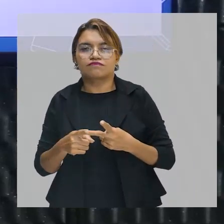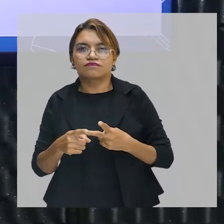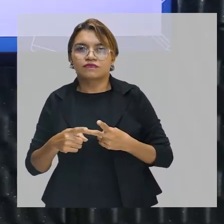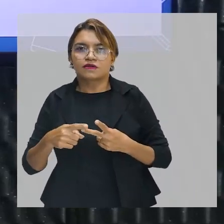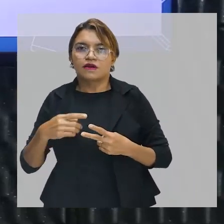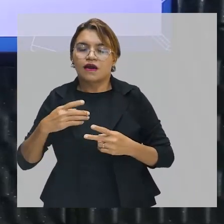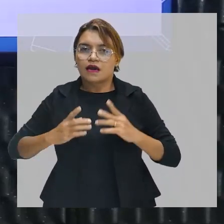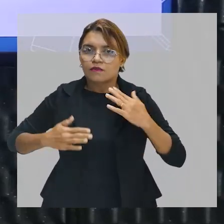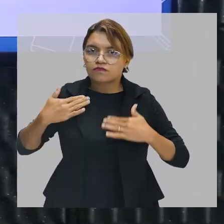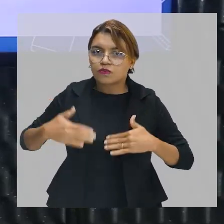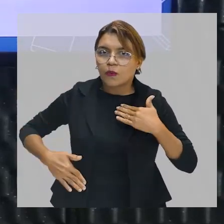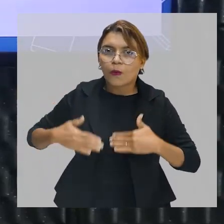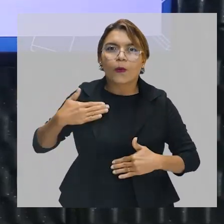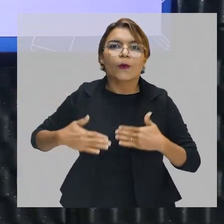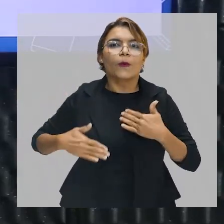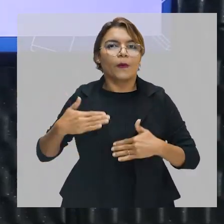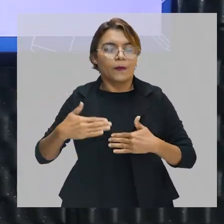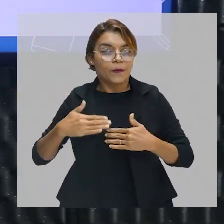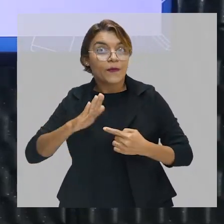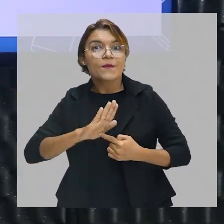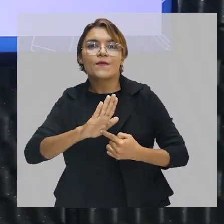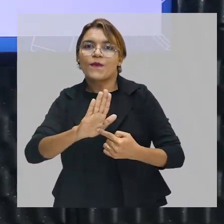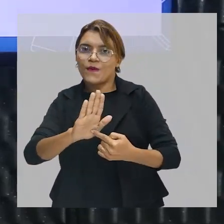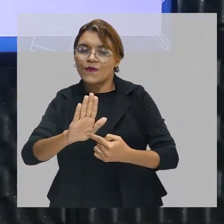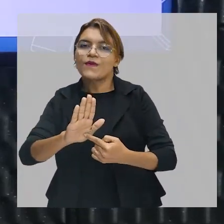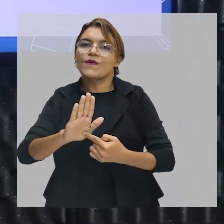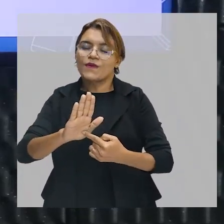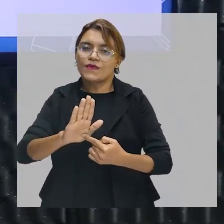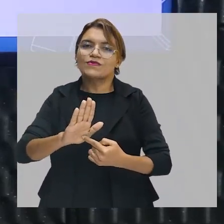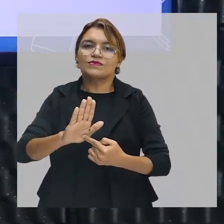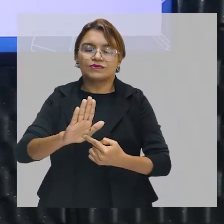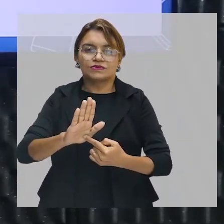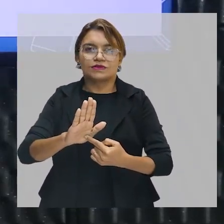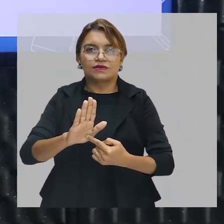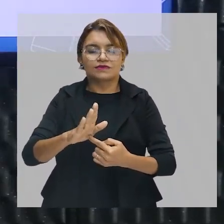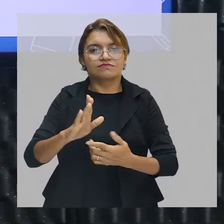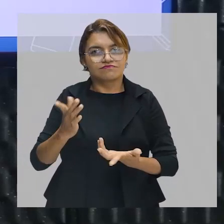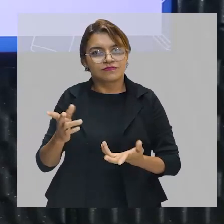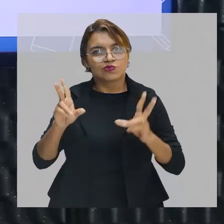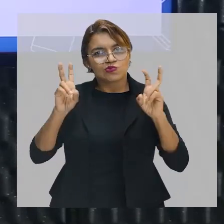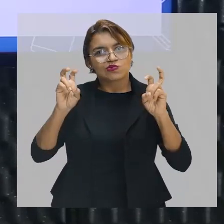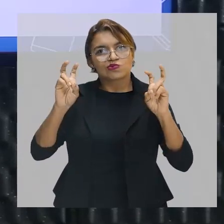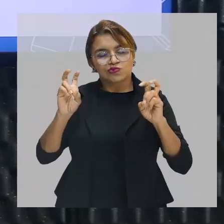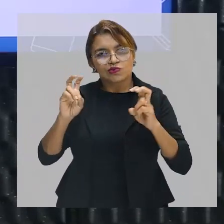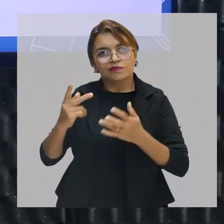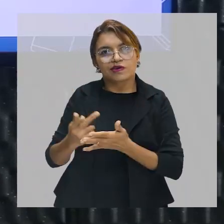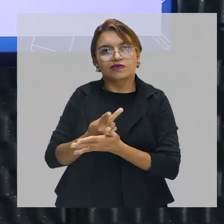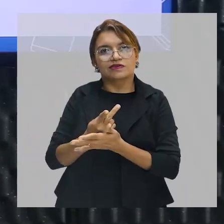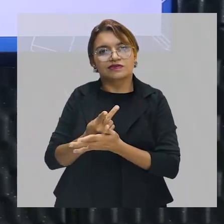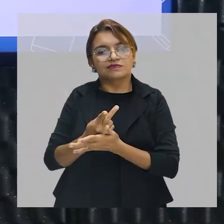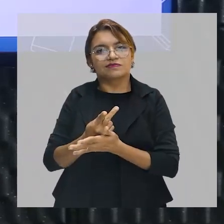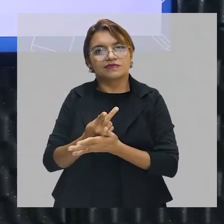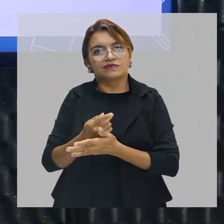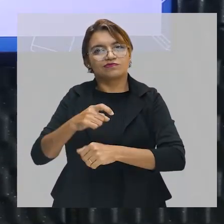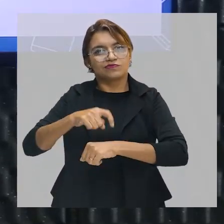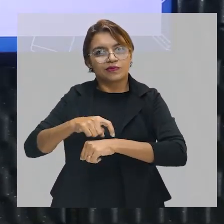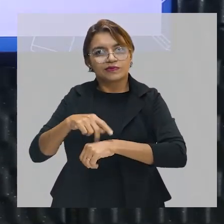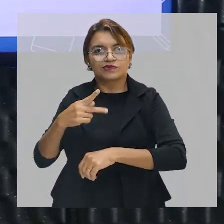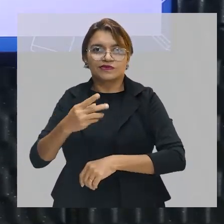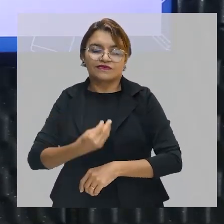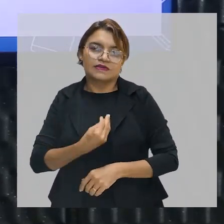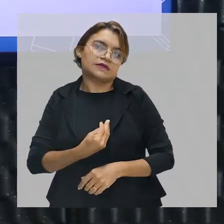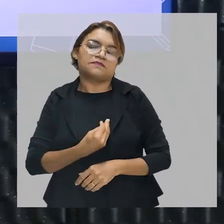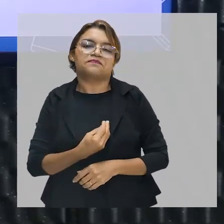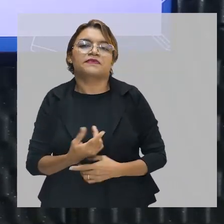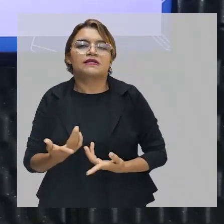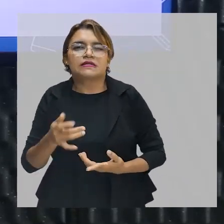nossos gestos corporais também, acabam dizendo muito sobre o que está acontecendo em determinado momento. Até porque